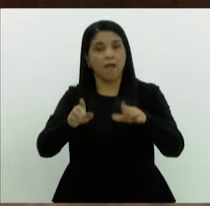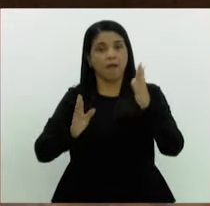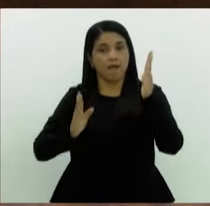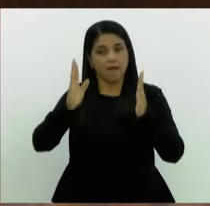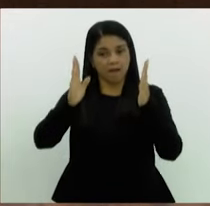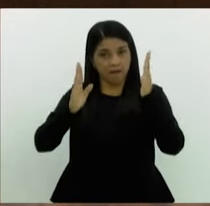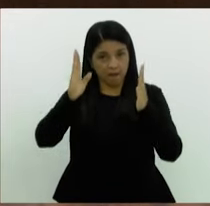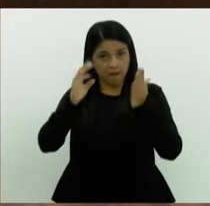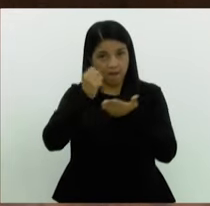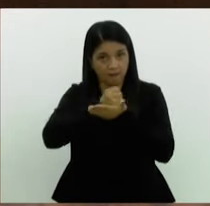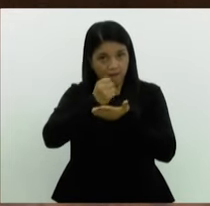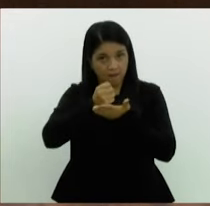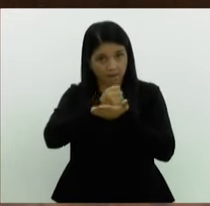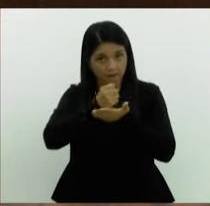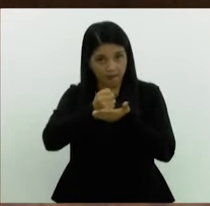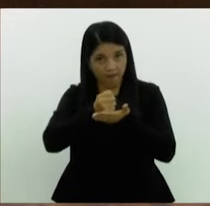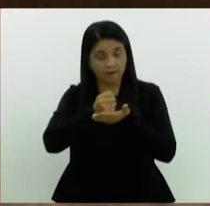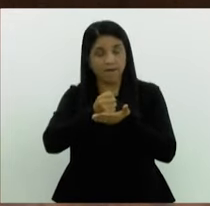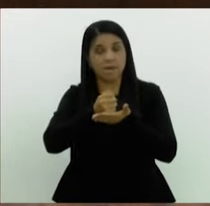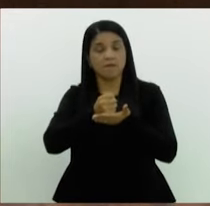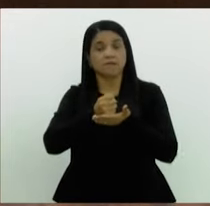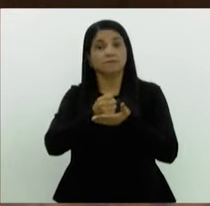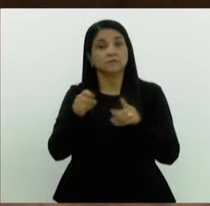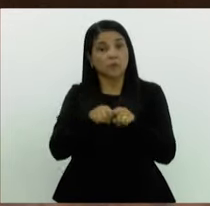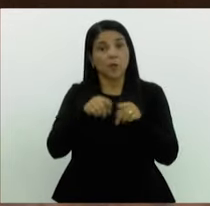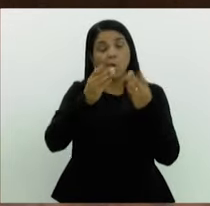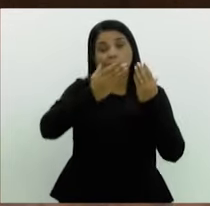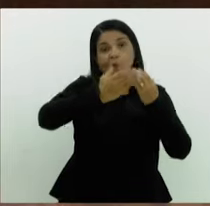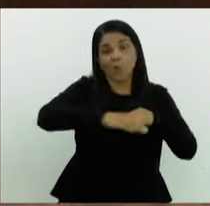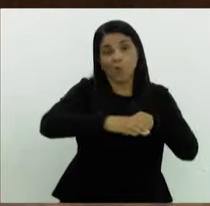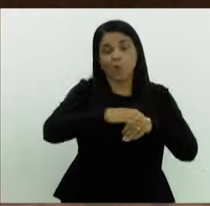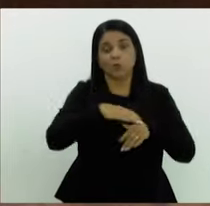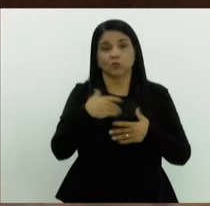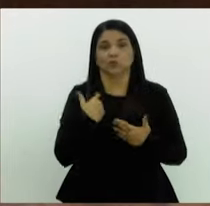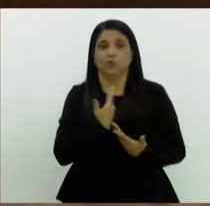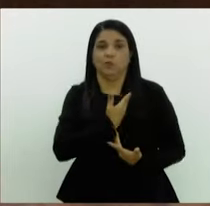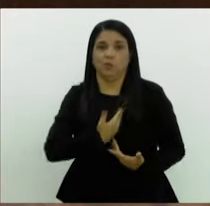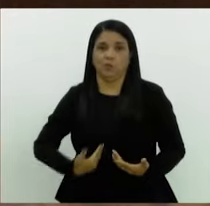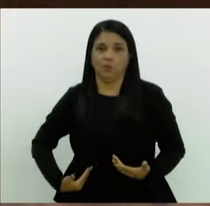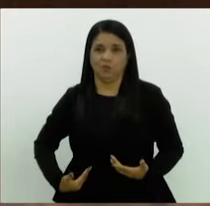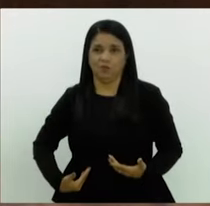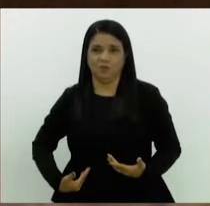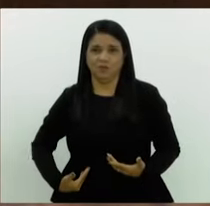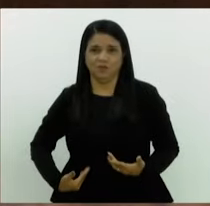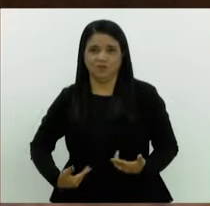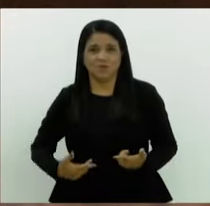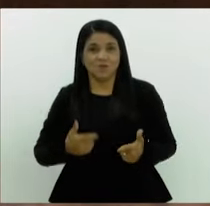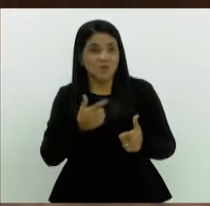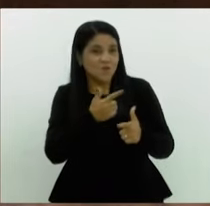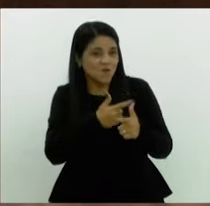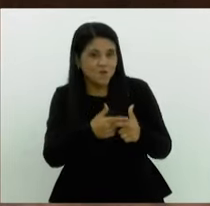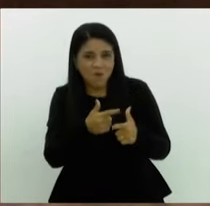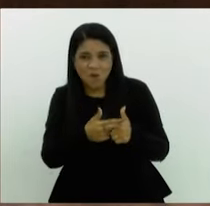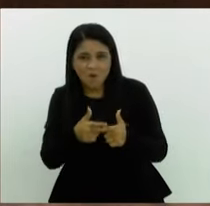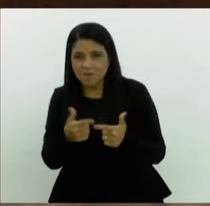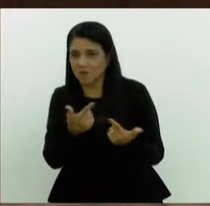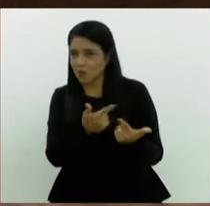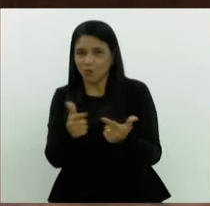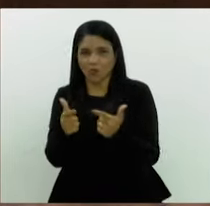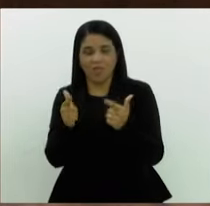da educação, a gente realizou concurso público. Então, não tem problema fazer contratação